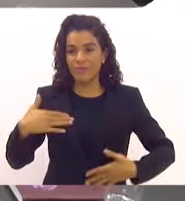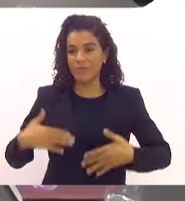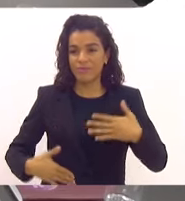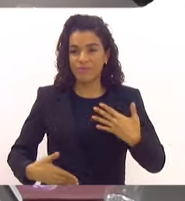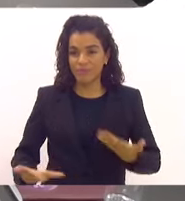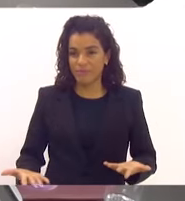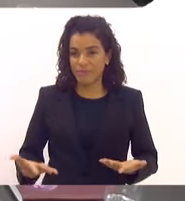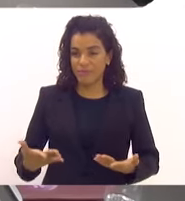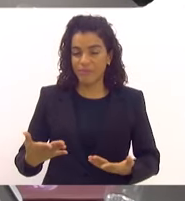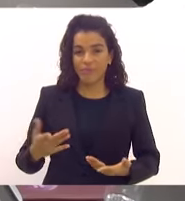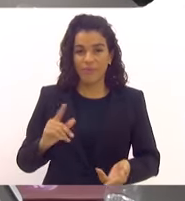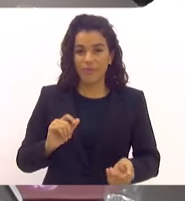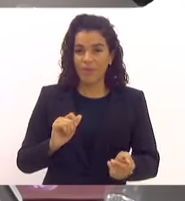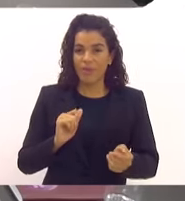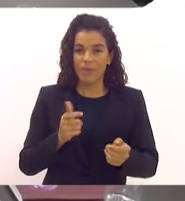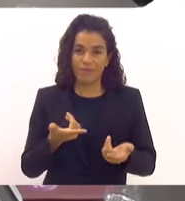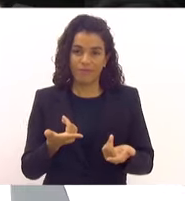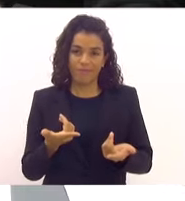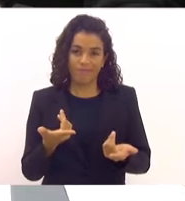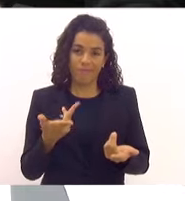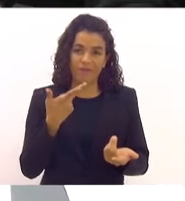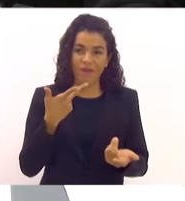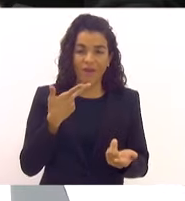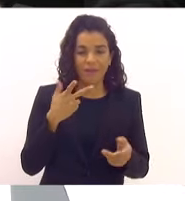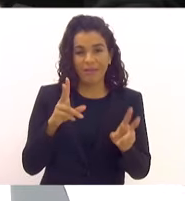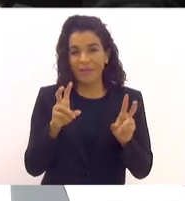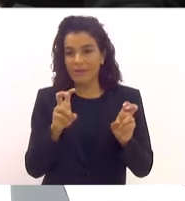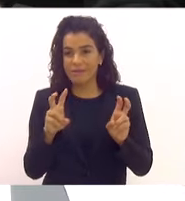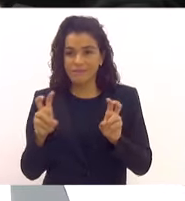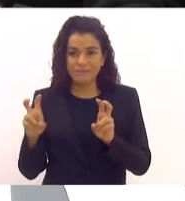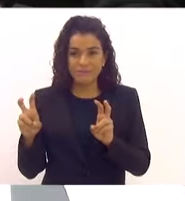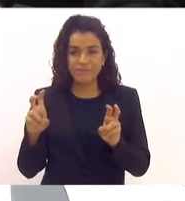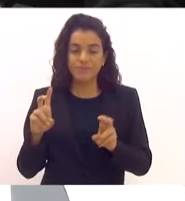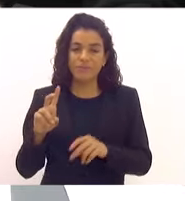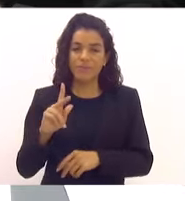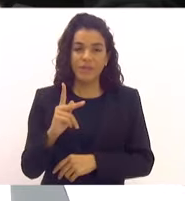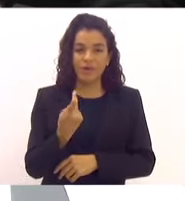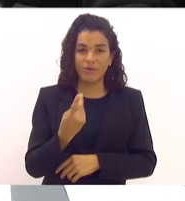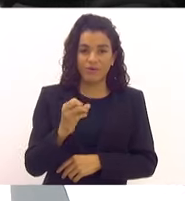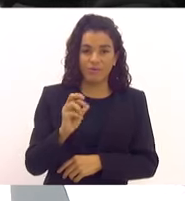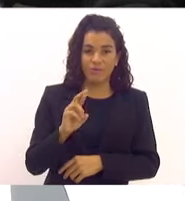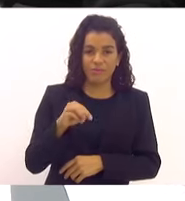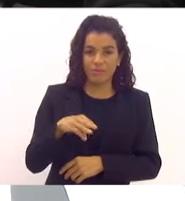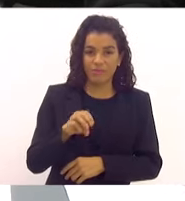Mas a compleição física vai derivar um pouco da questão hormonal, né?